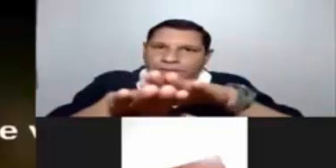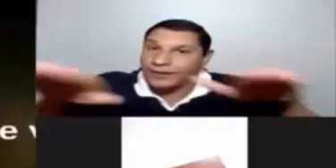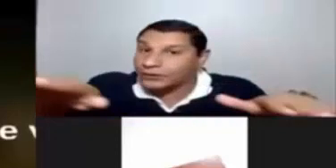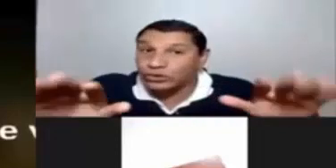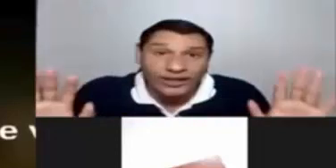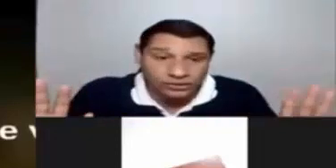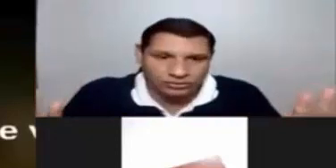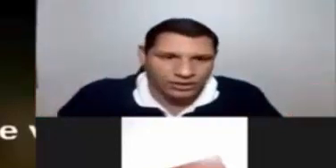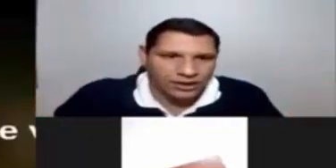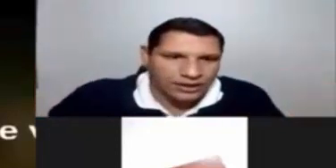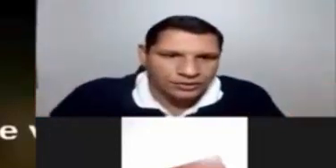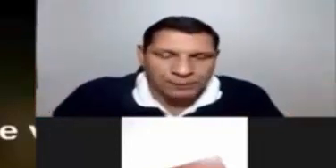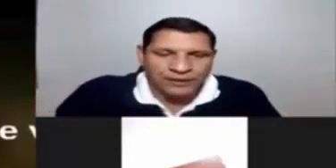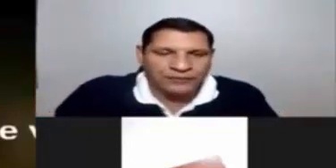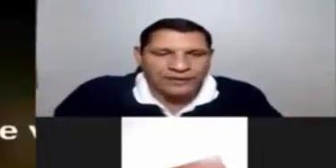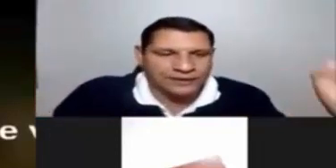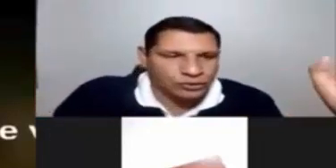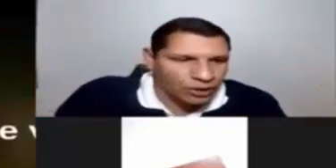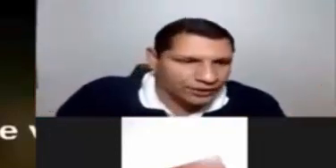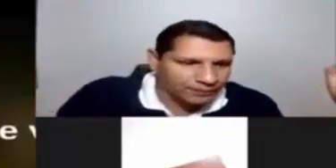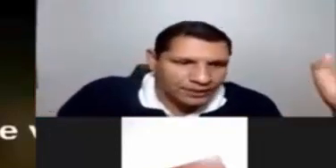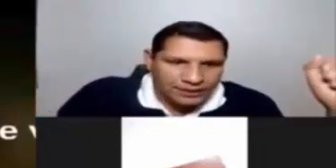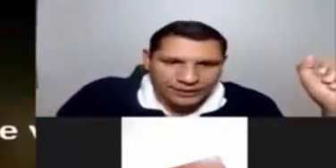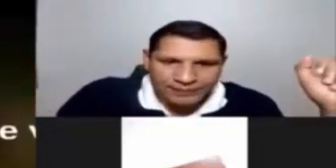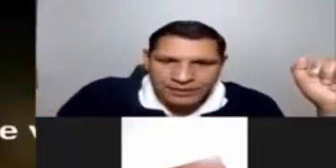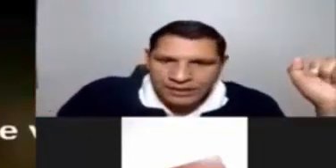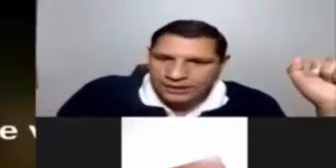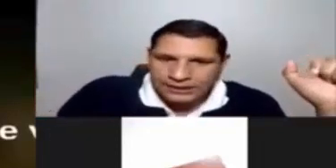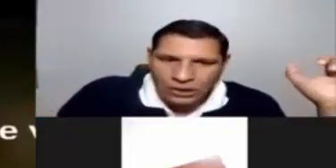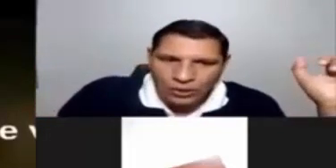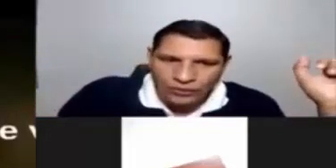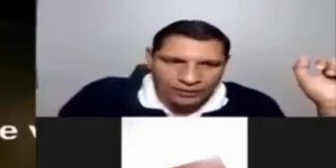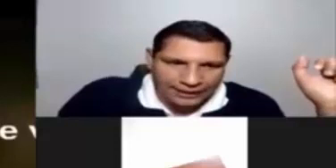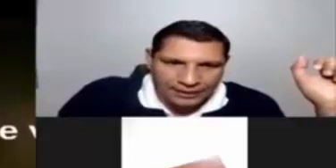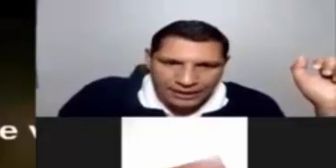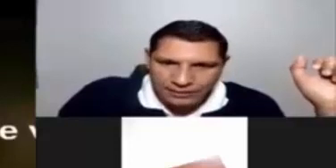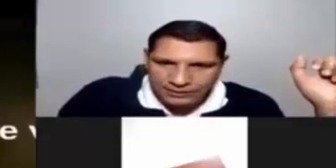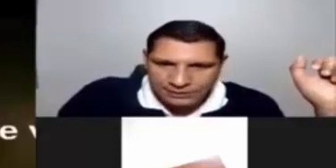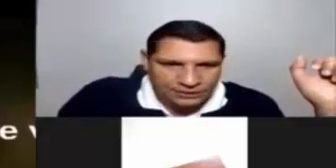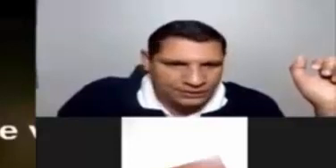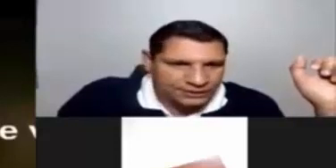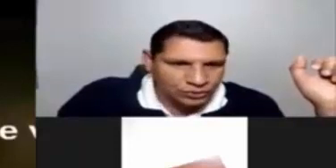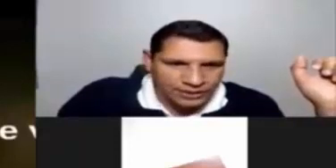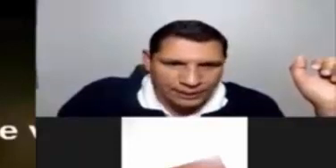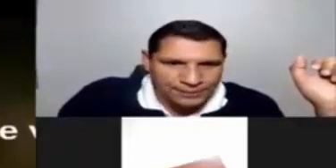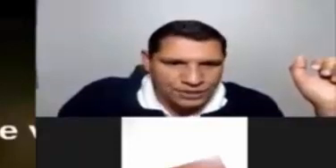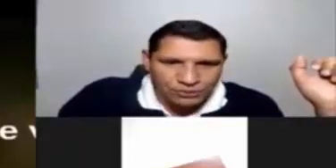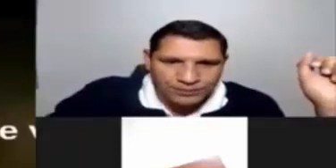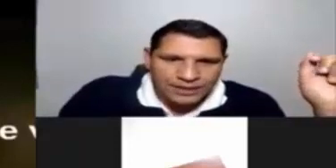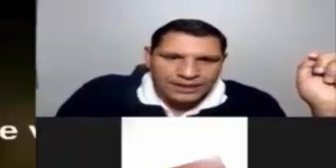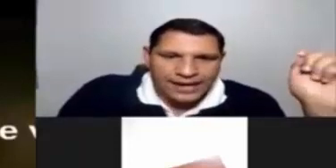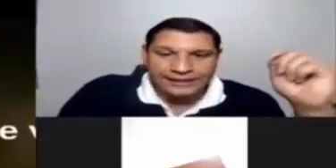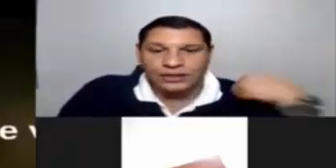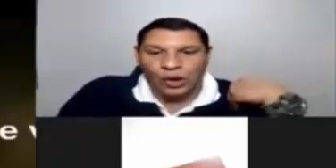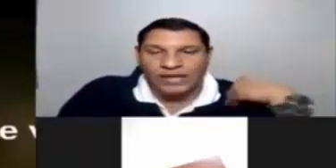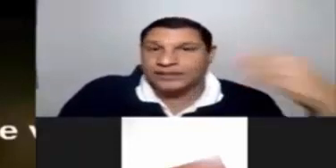abismo. É só isso. Não tem por que ficar inventando moda. Tá? Então, vamos lá. Existe um grande abismo